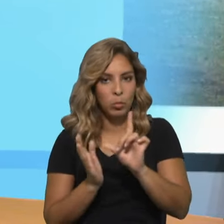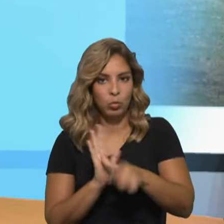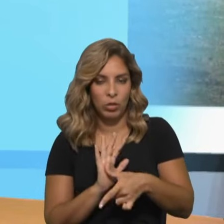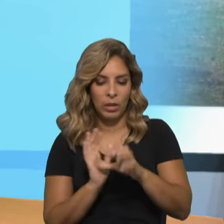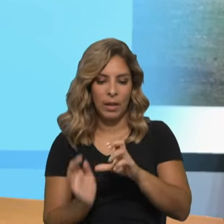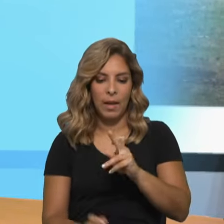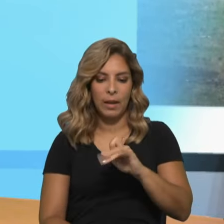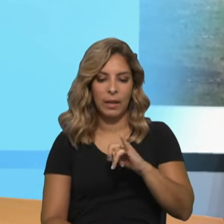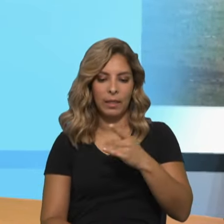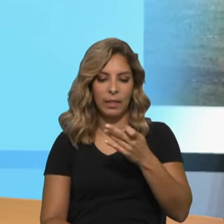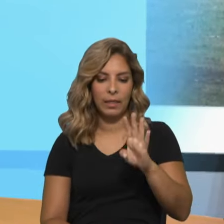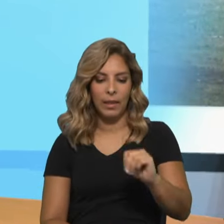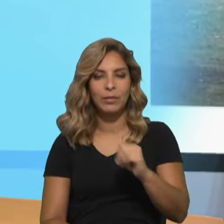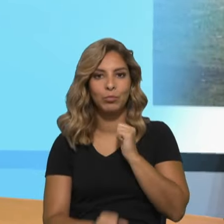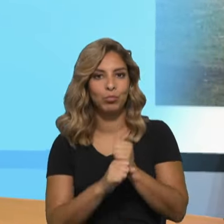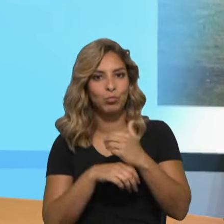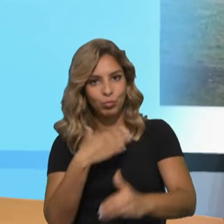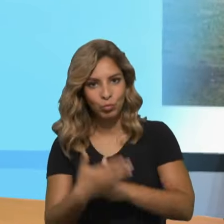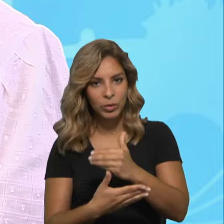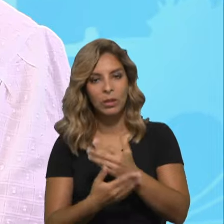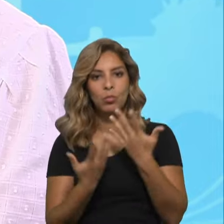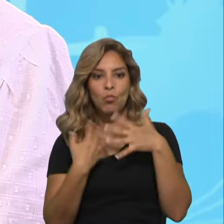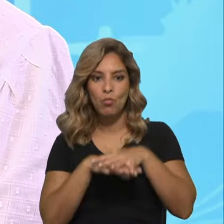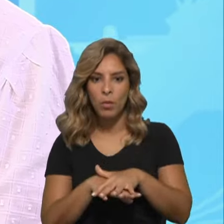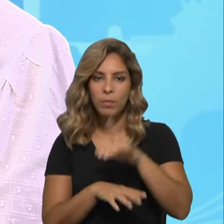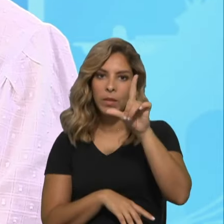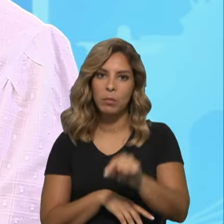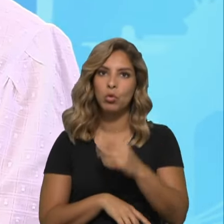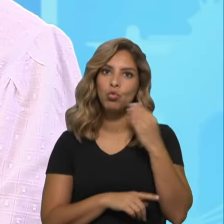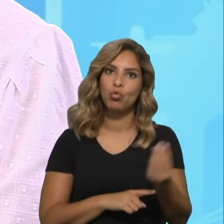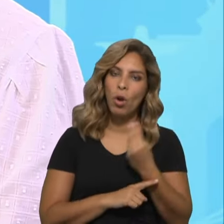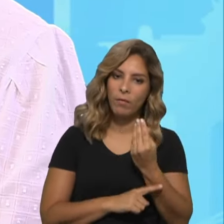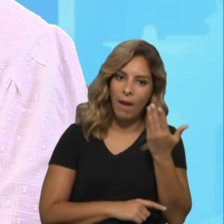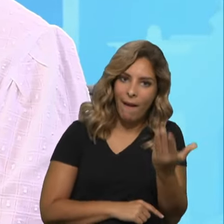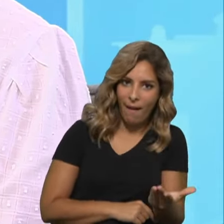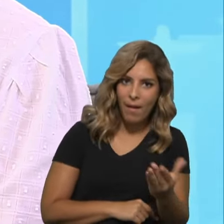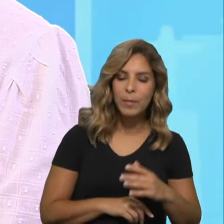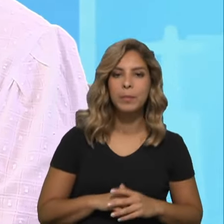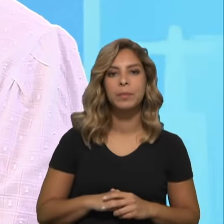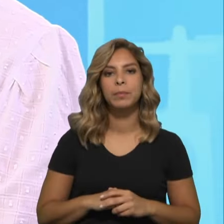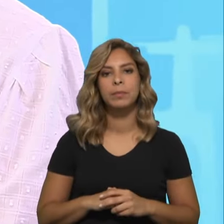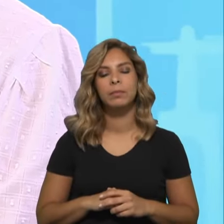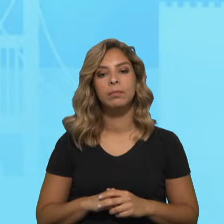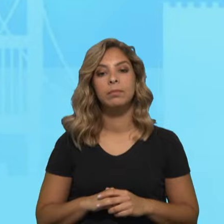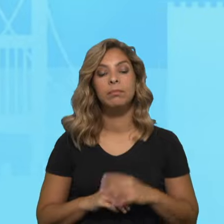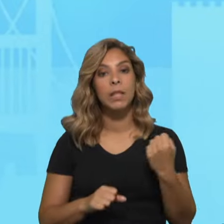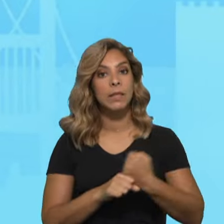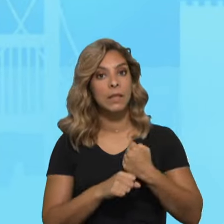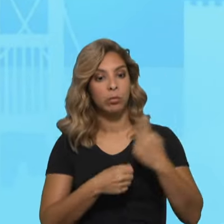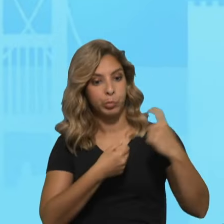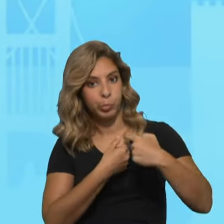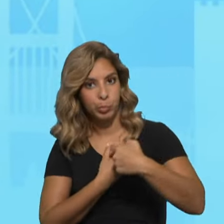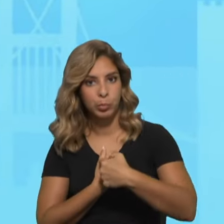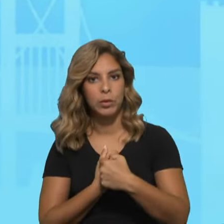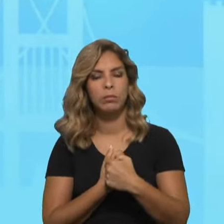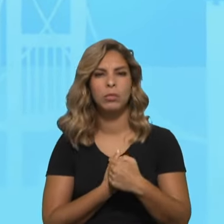a a trabalhar no sentido de envolver e ter os jovens presentes também na sua ação eh isto vem um bocadinho também